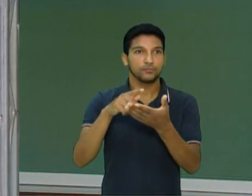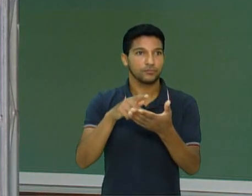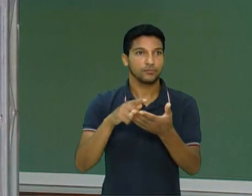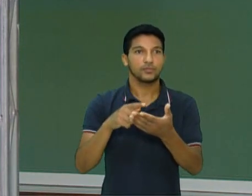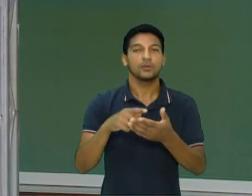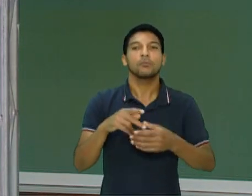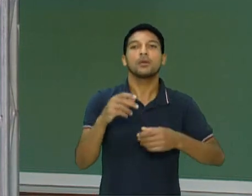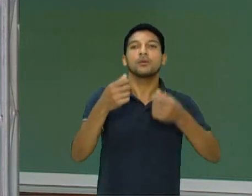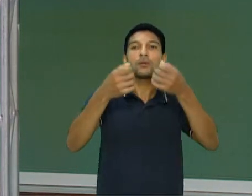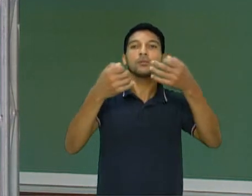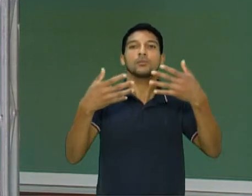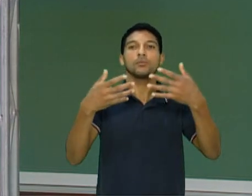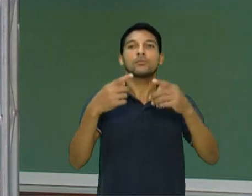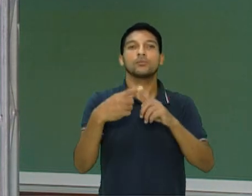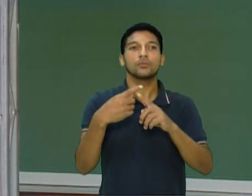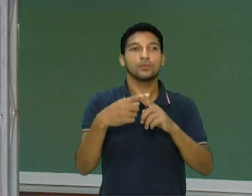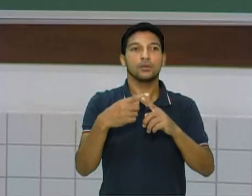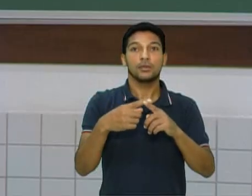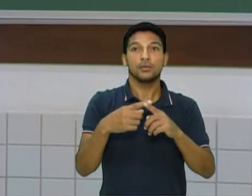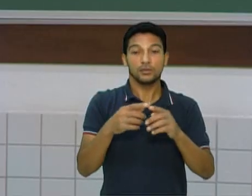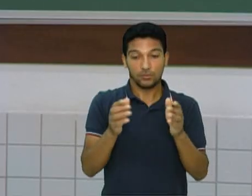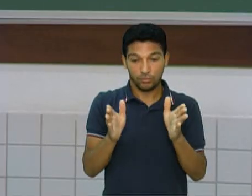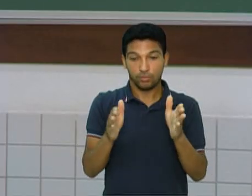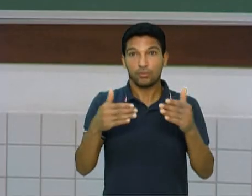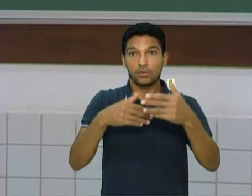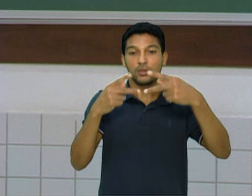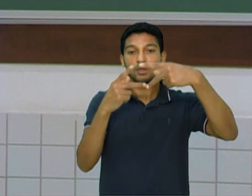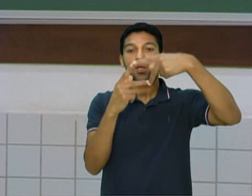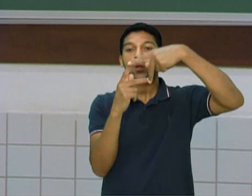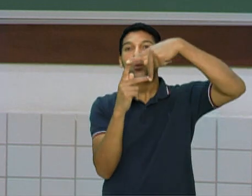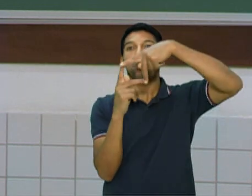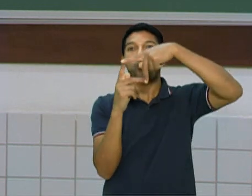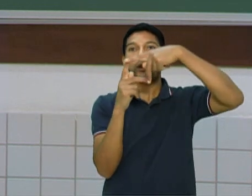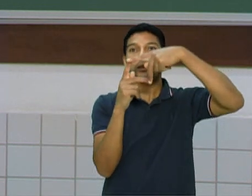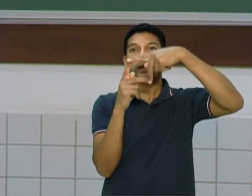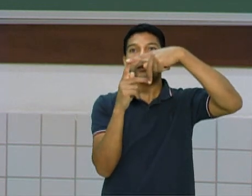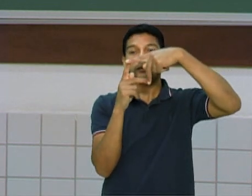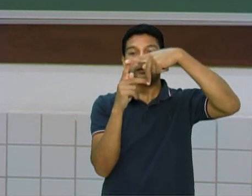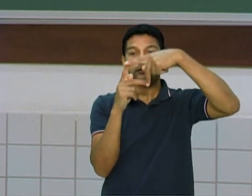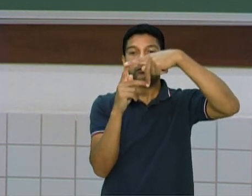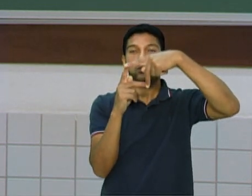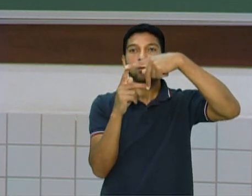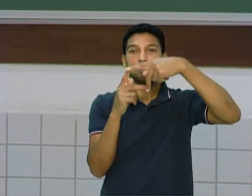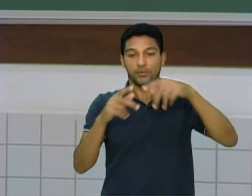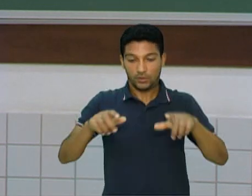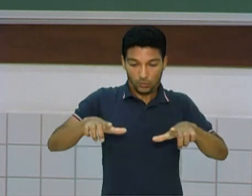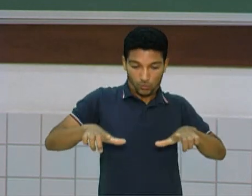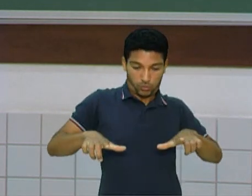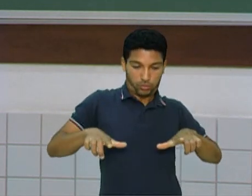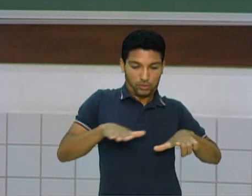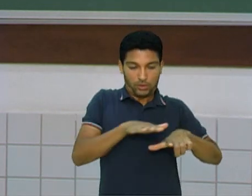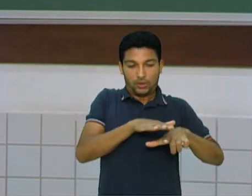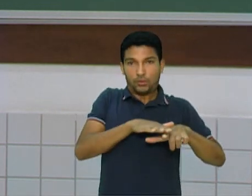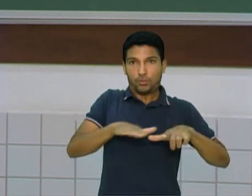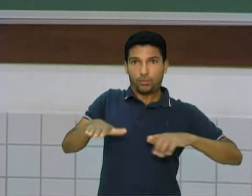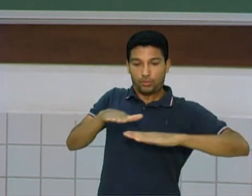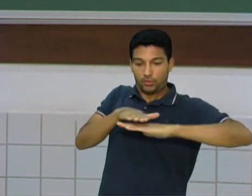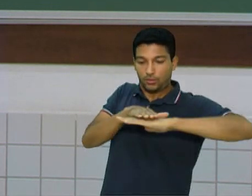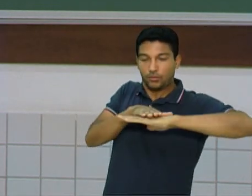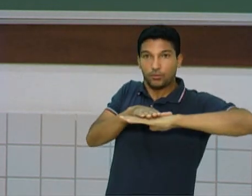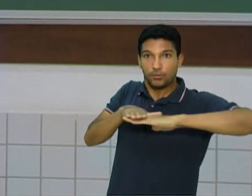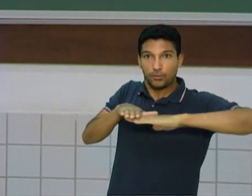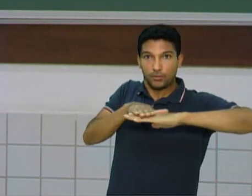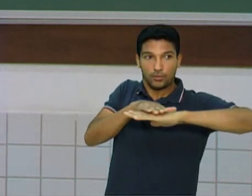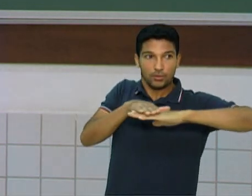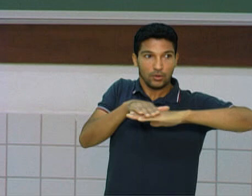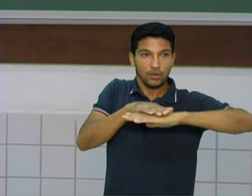só a justificativa. Se o quadrado não estiver com um dos lados paralelos ao plano, sua projeção poderá ser maior que o lado do